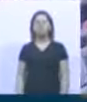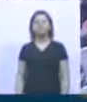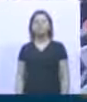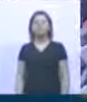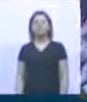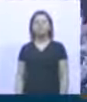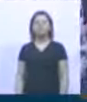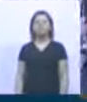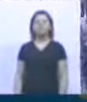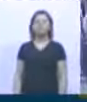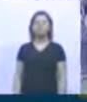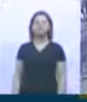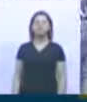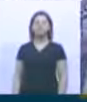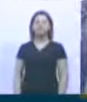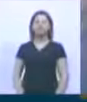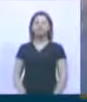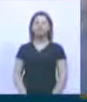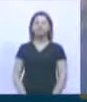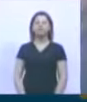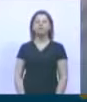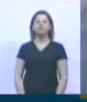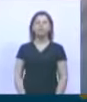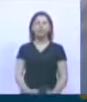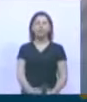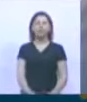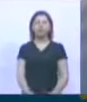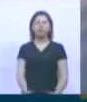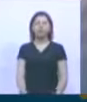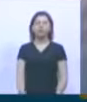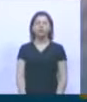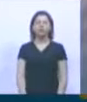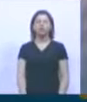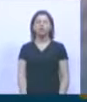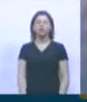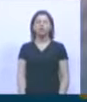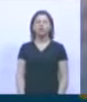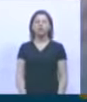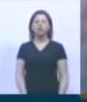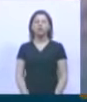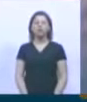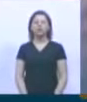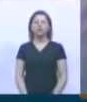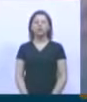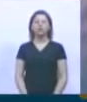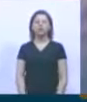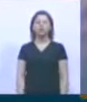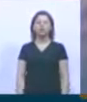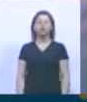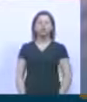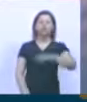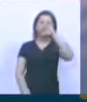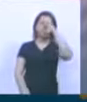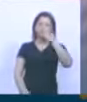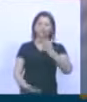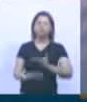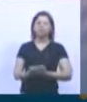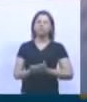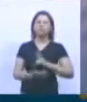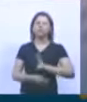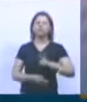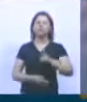estás, comigo estás. E confio, e confio que para sempre.